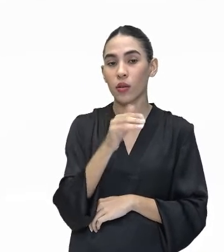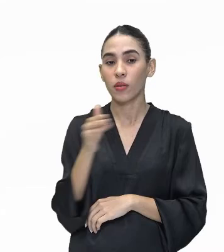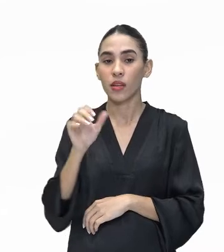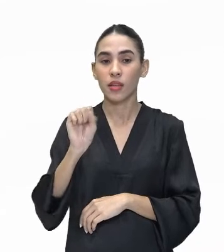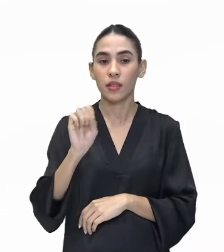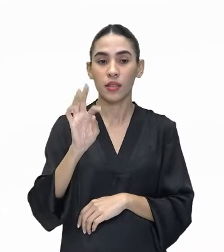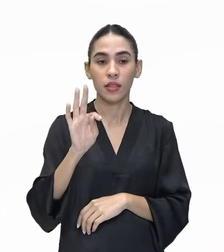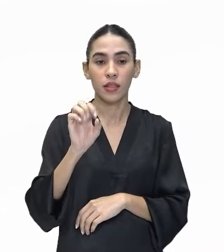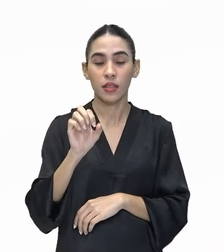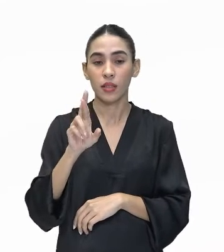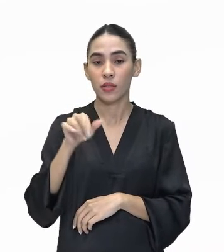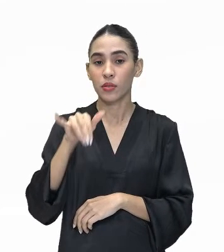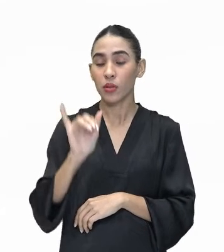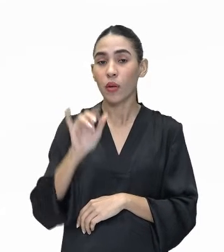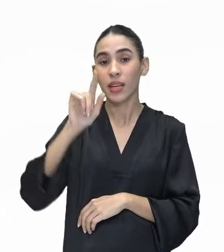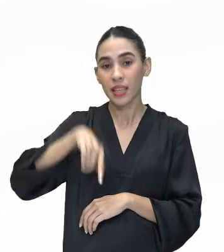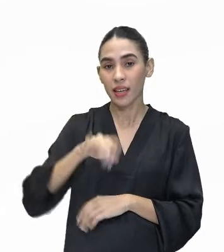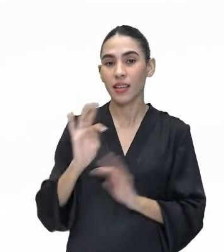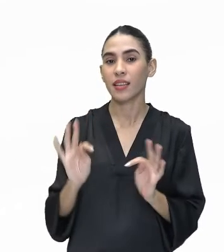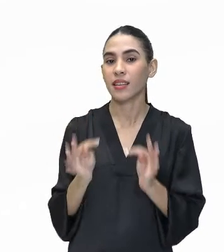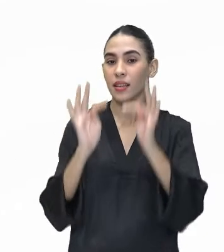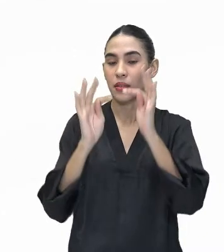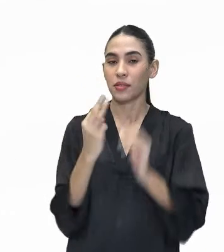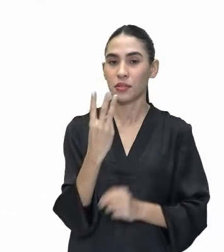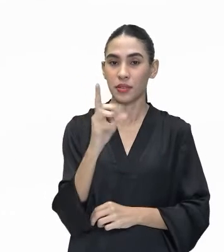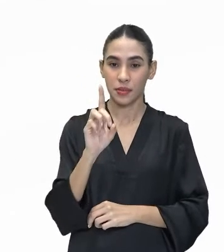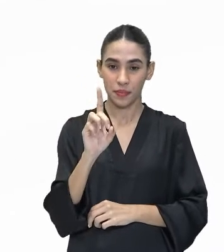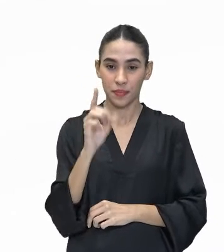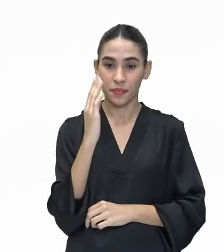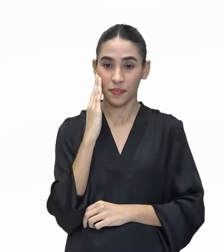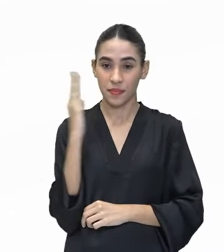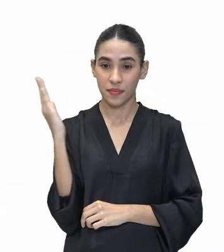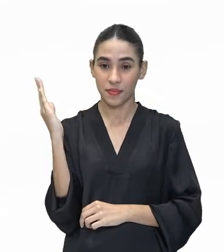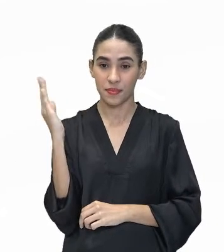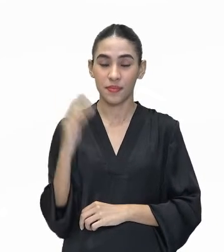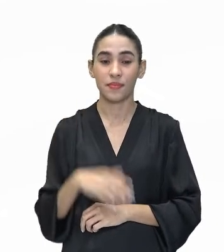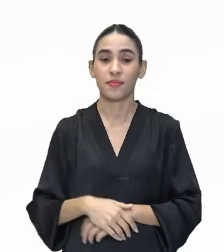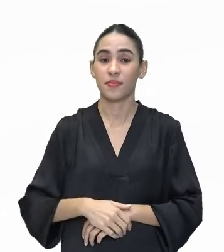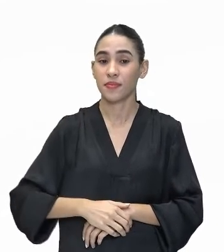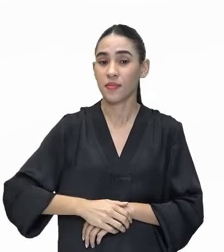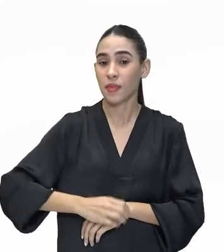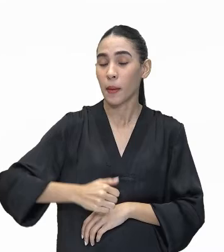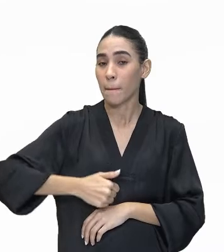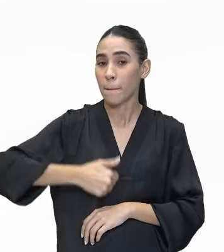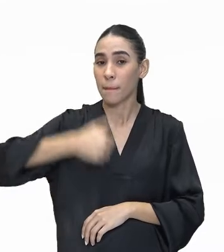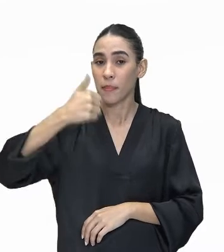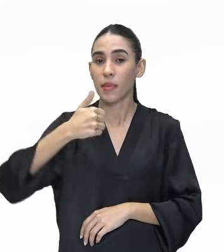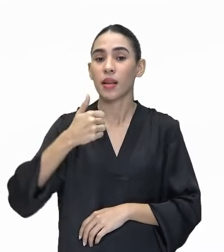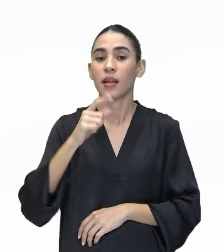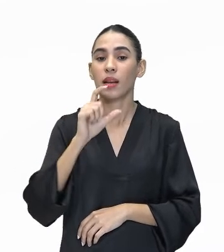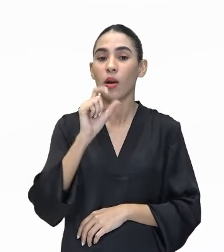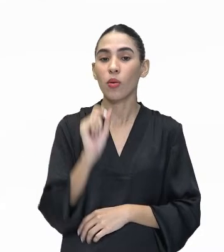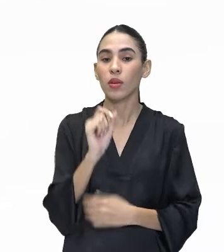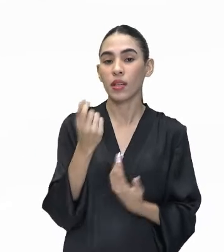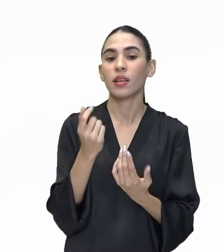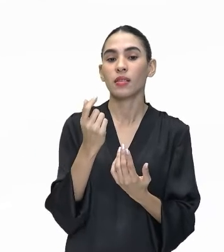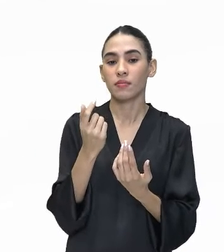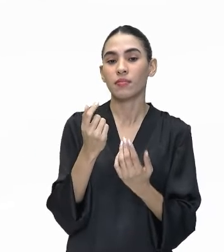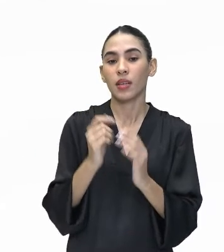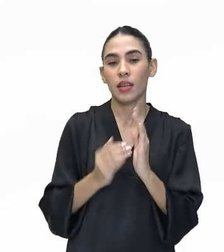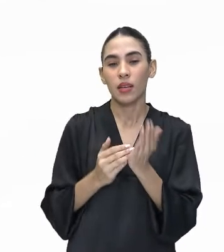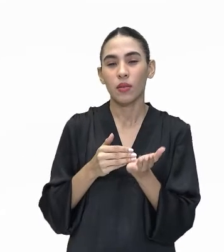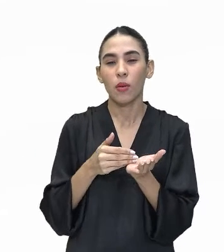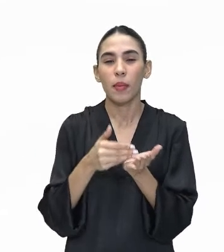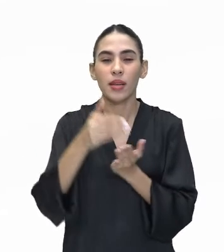Story, que é tecnologia 3D. Então, a primeira produtora de animação